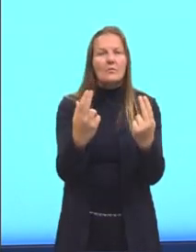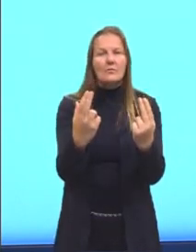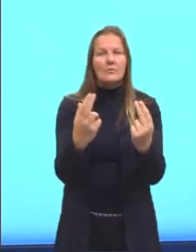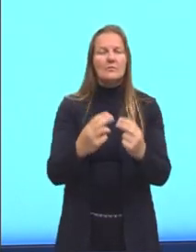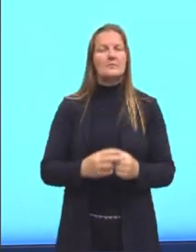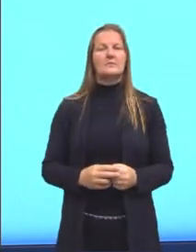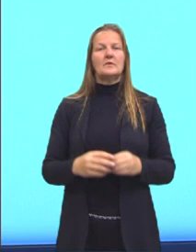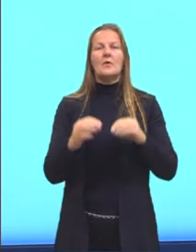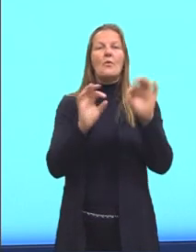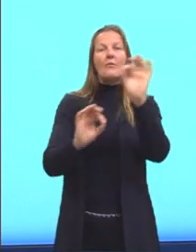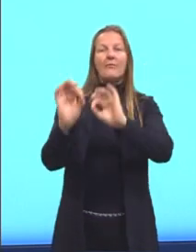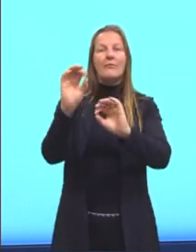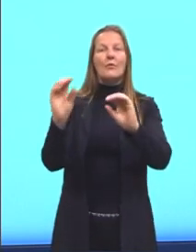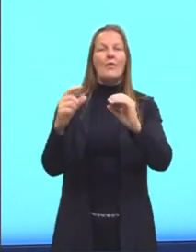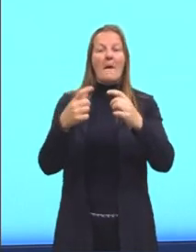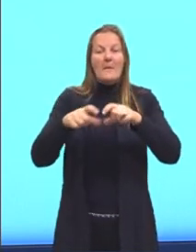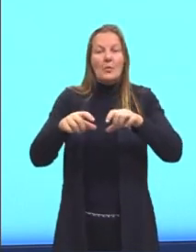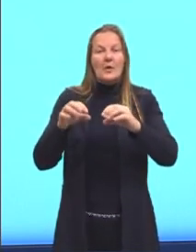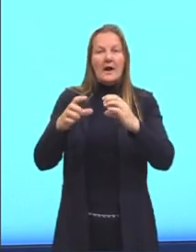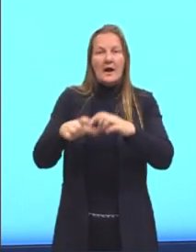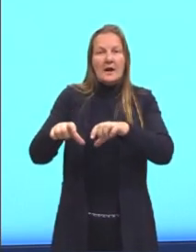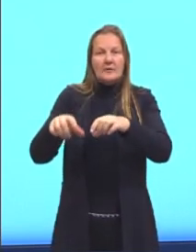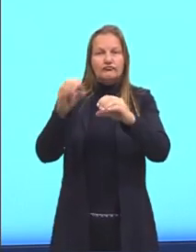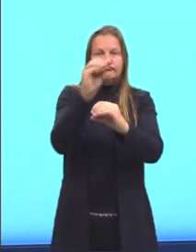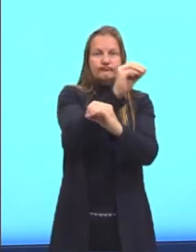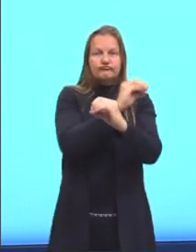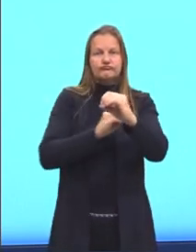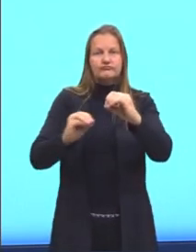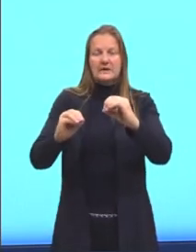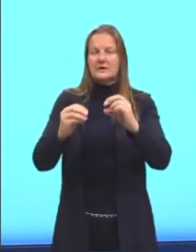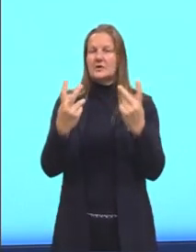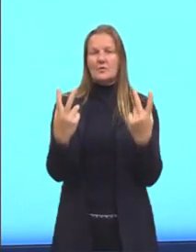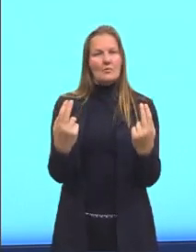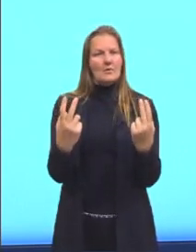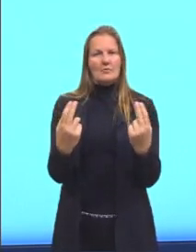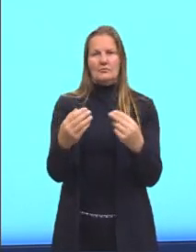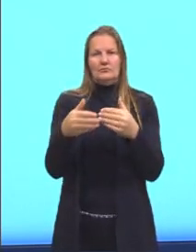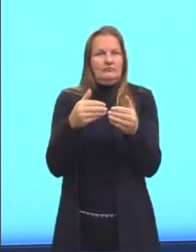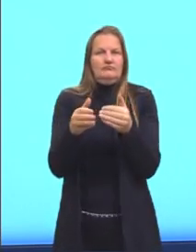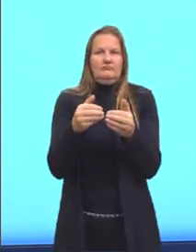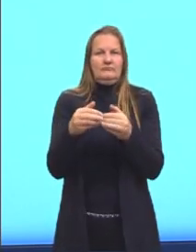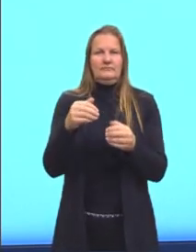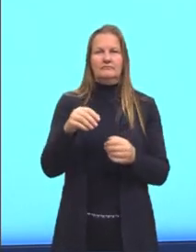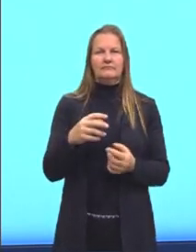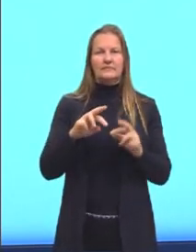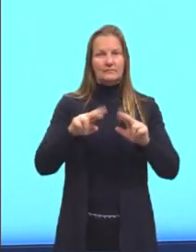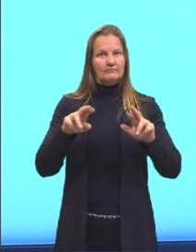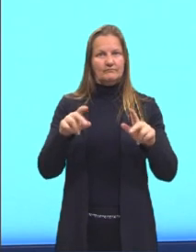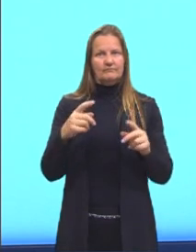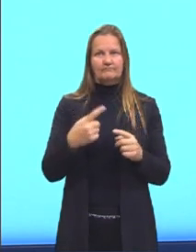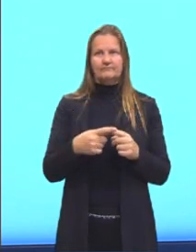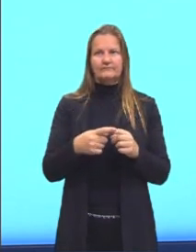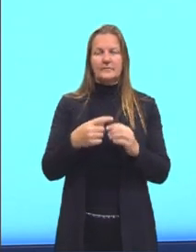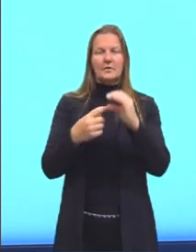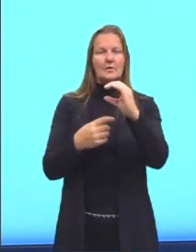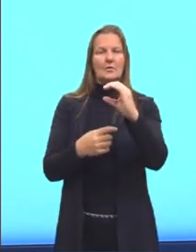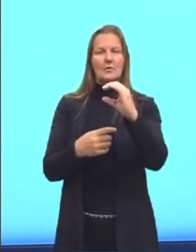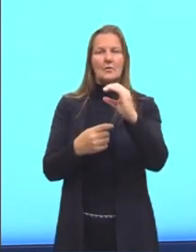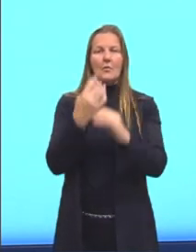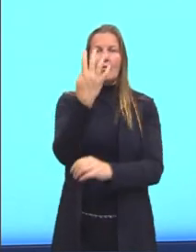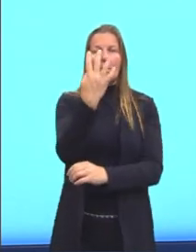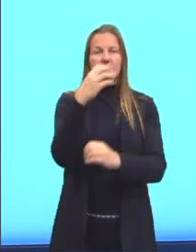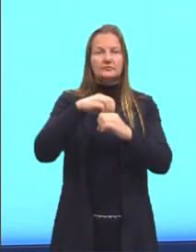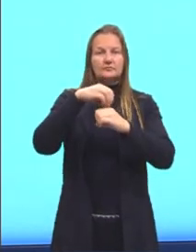a localização não vai mudar neste caso vai mudar a minha estrutura Tá eu vou ter quatro moléculas